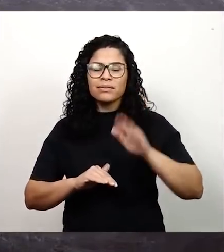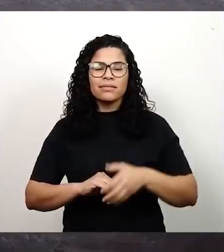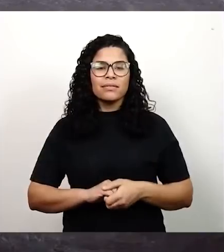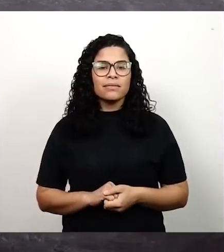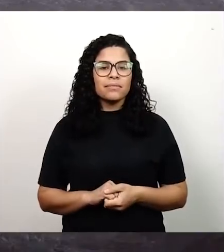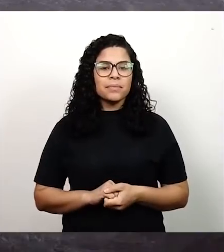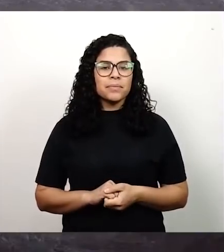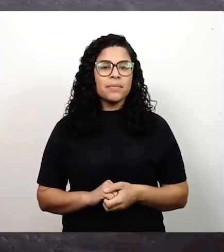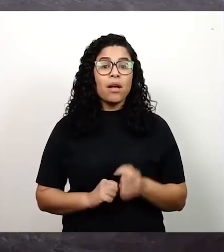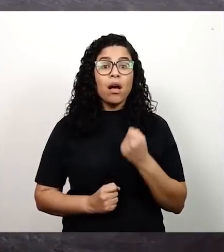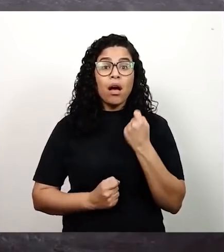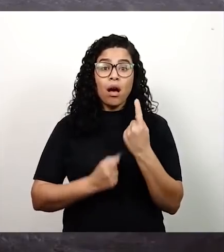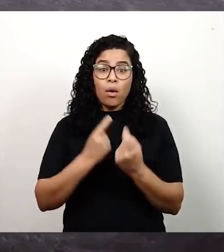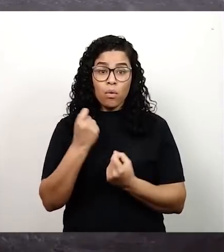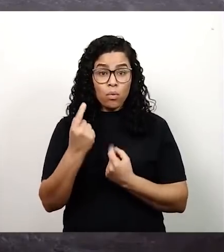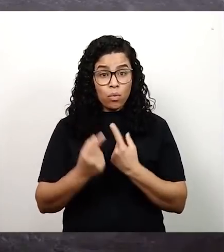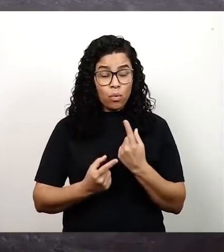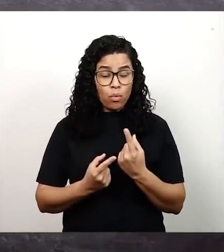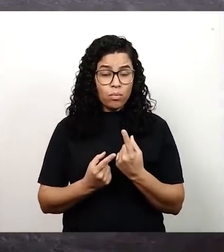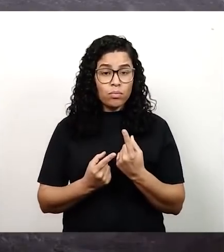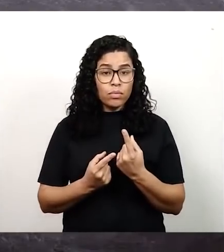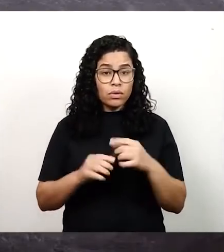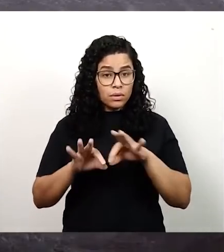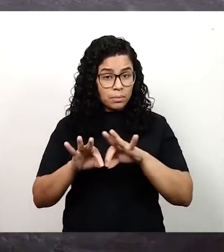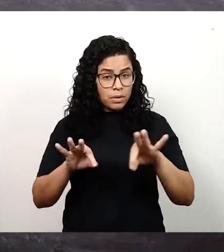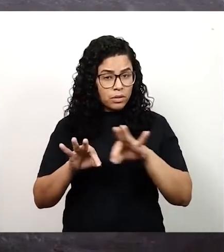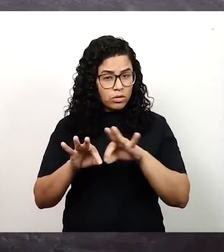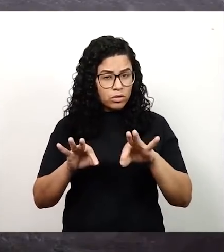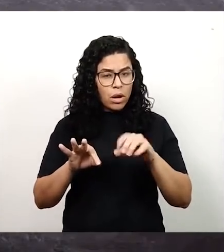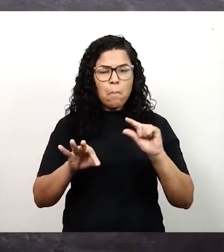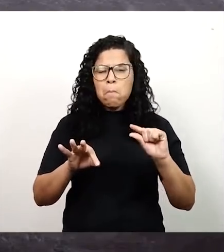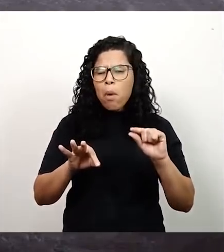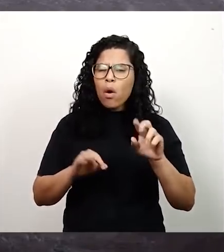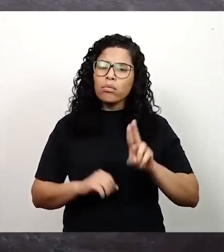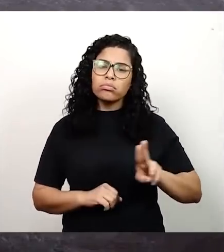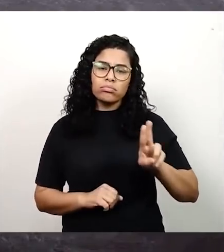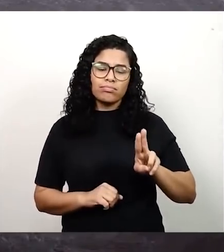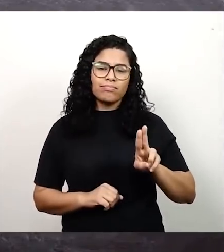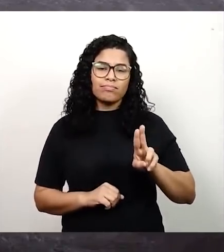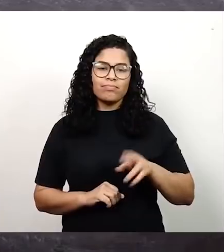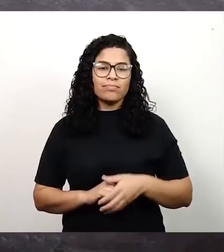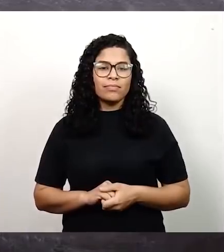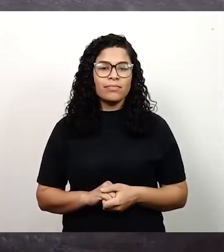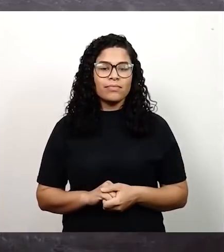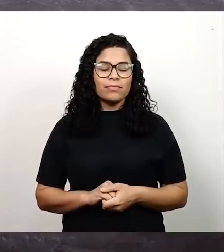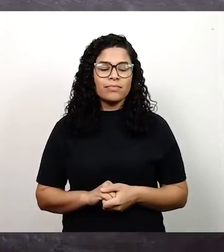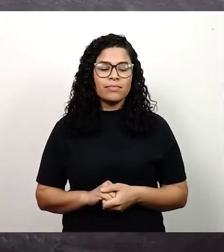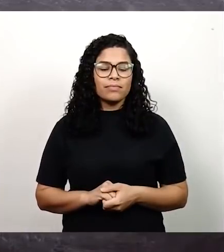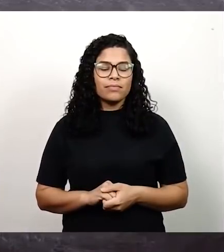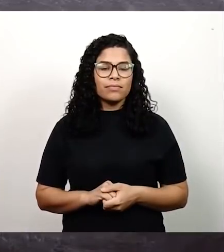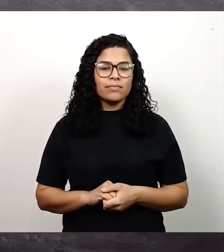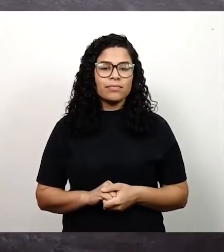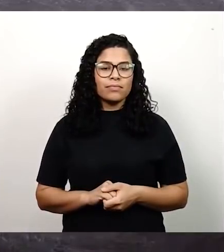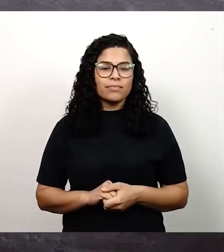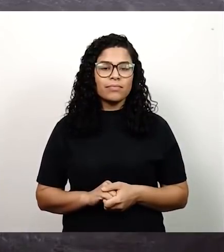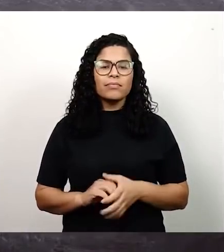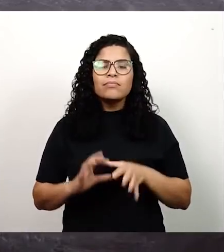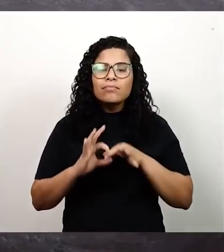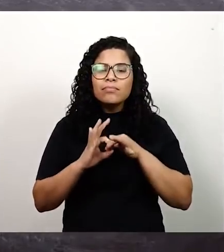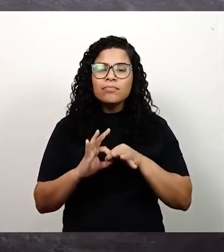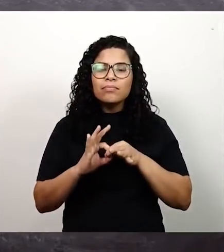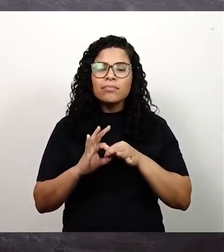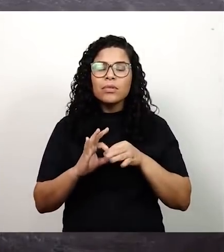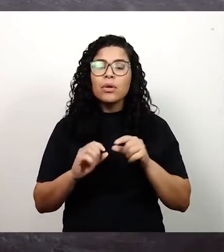medidas. Algumas medidas que a gente também usa com menos frequência e estão muito relacionadas com